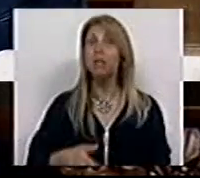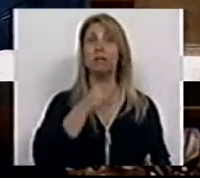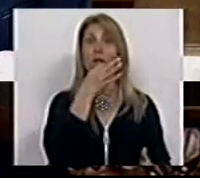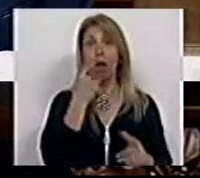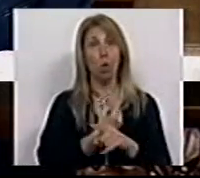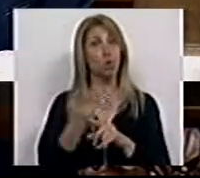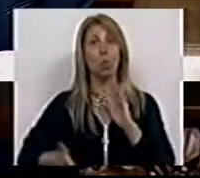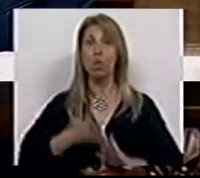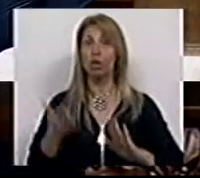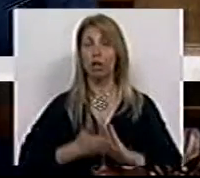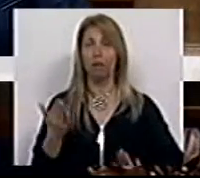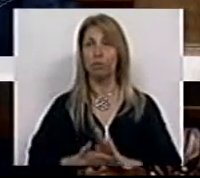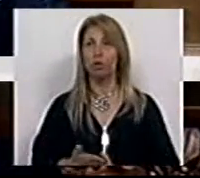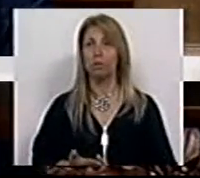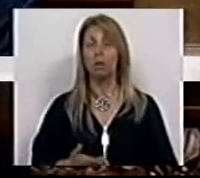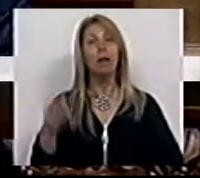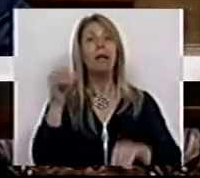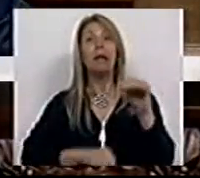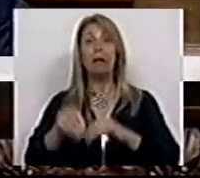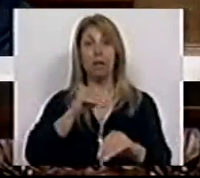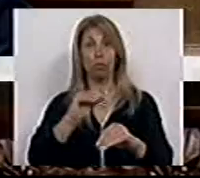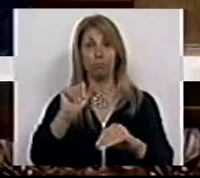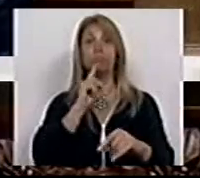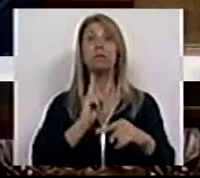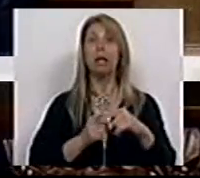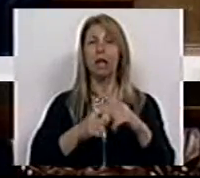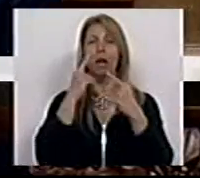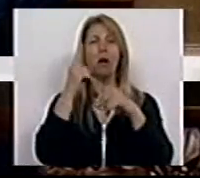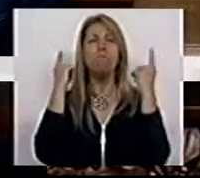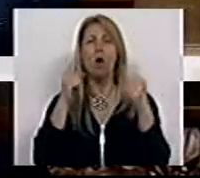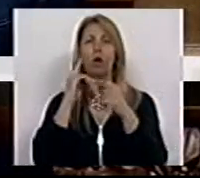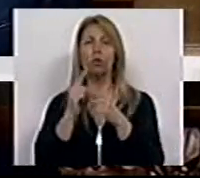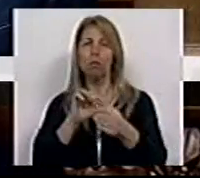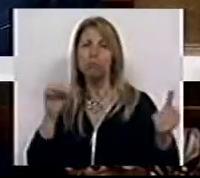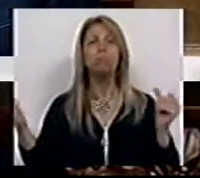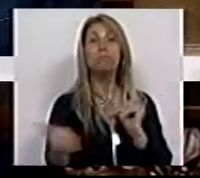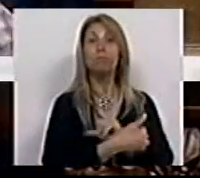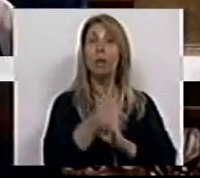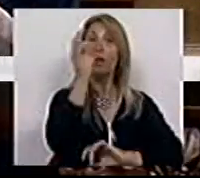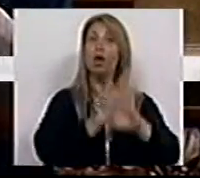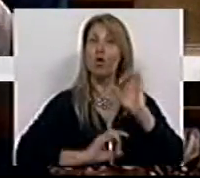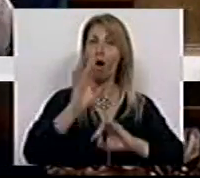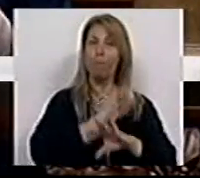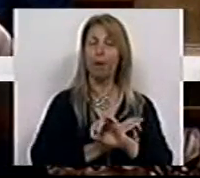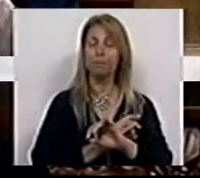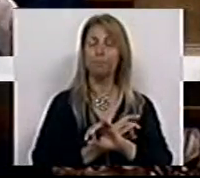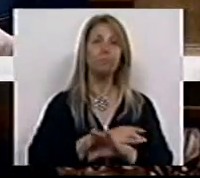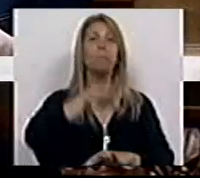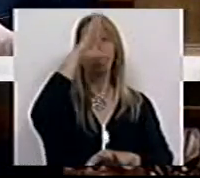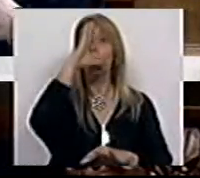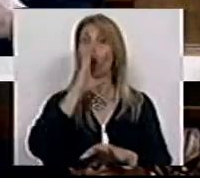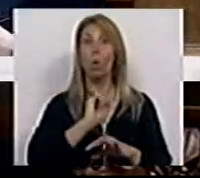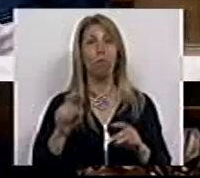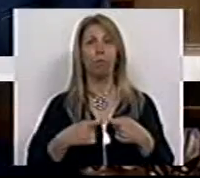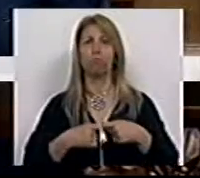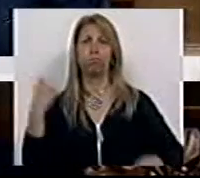que é urgente. As eleições gregas marcaram por isso um virar de página na Europa. Um governo não